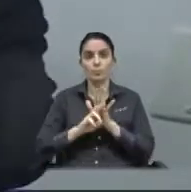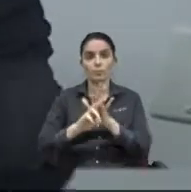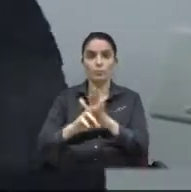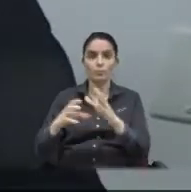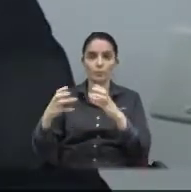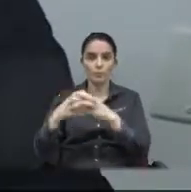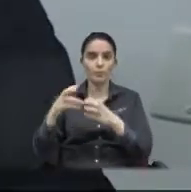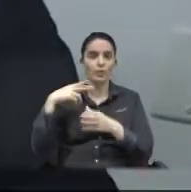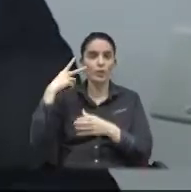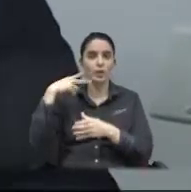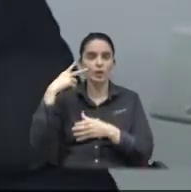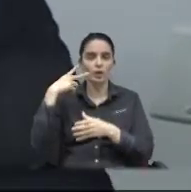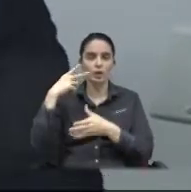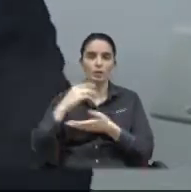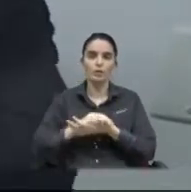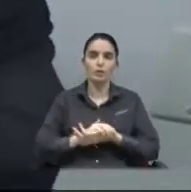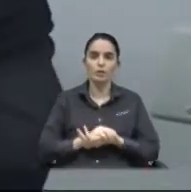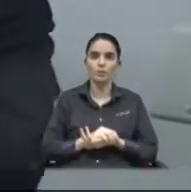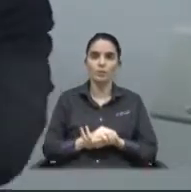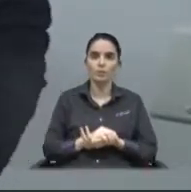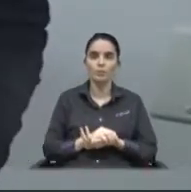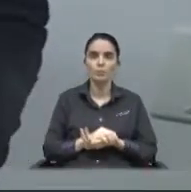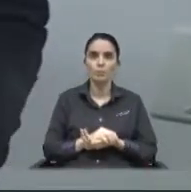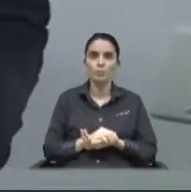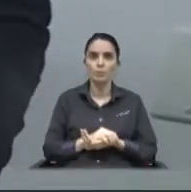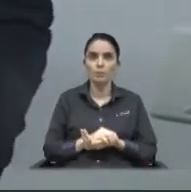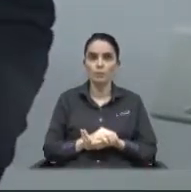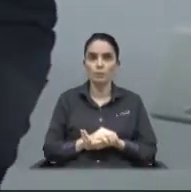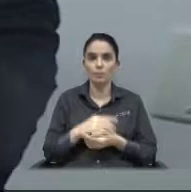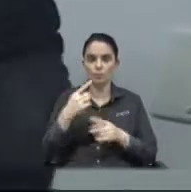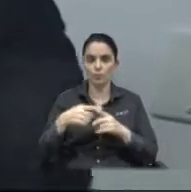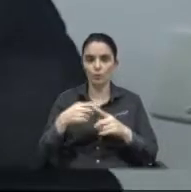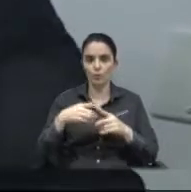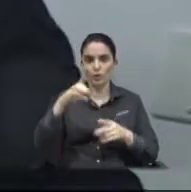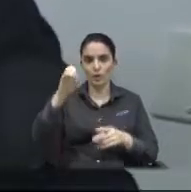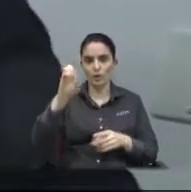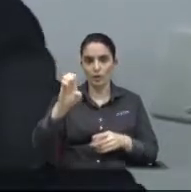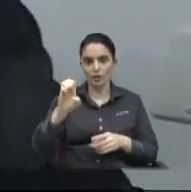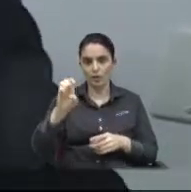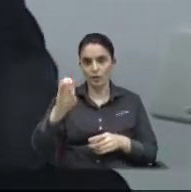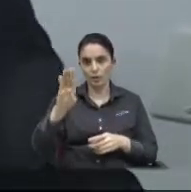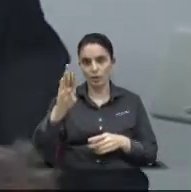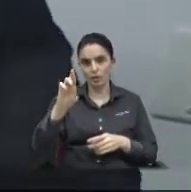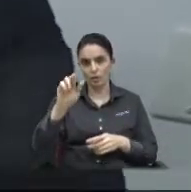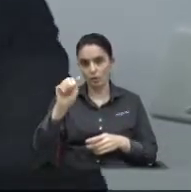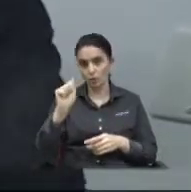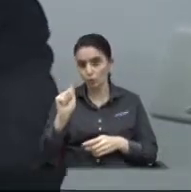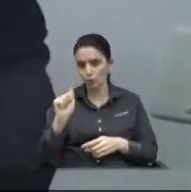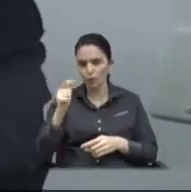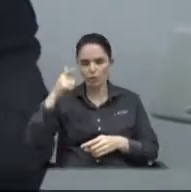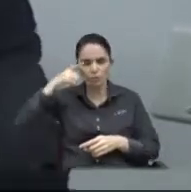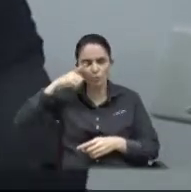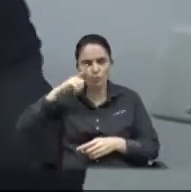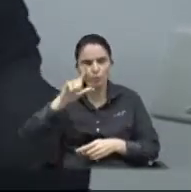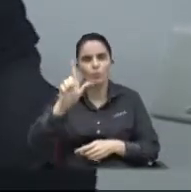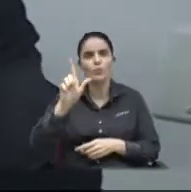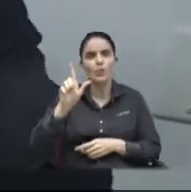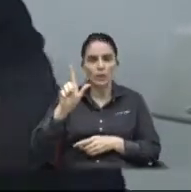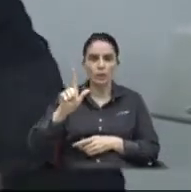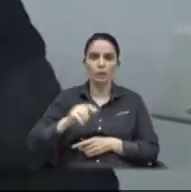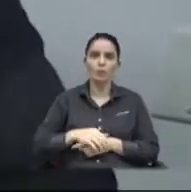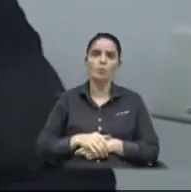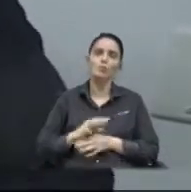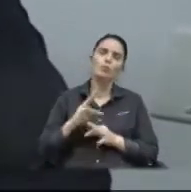cidade de limeira o trabalho é que você conquistou e eu fiquei analisando enquanto todos os jogadores estavam